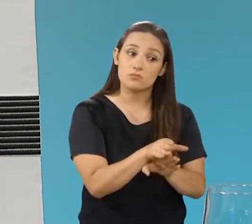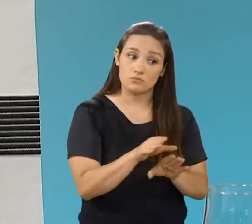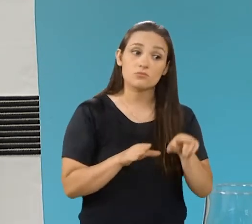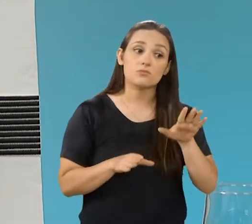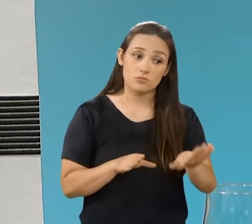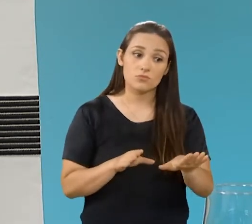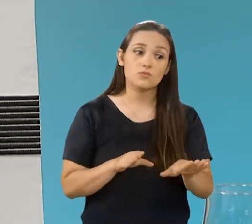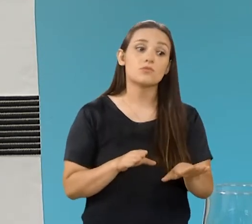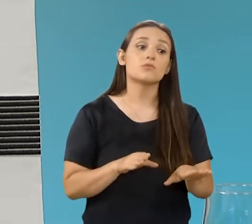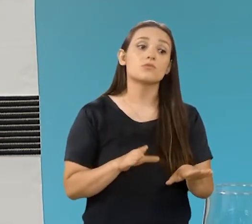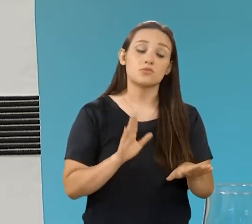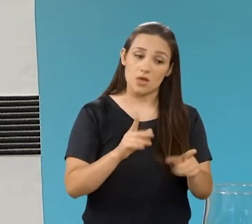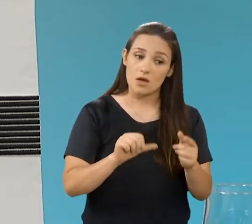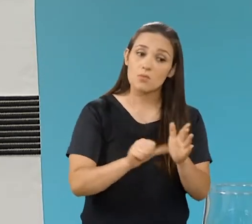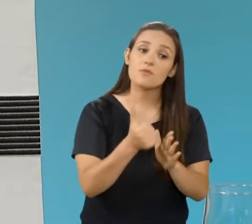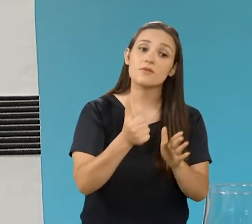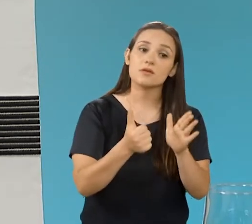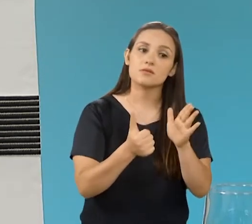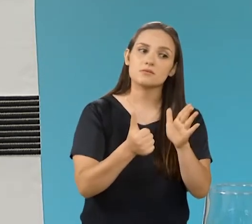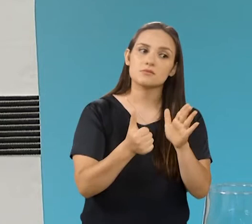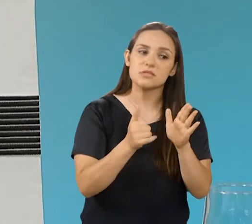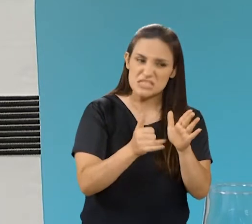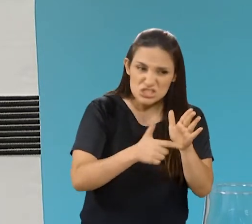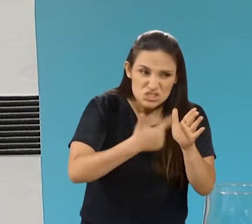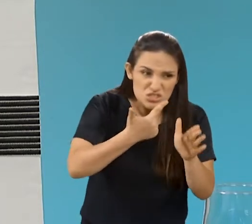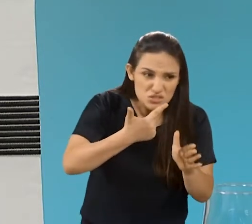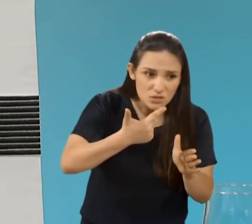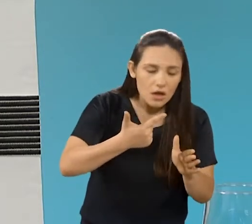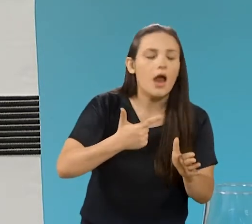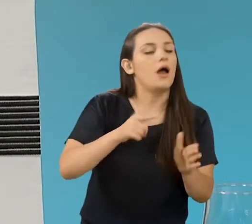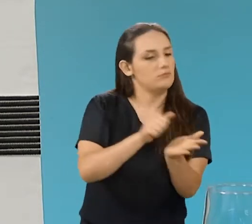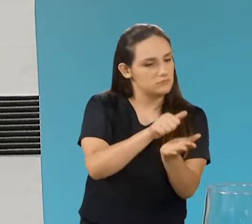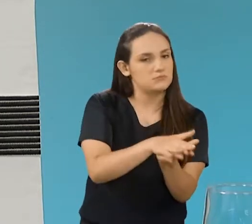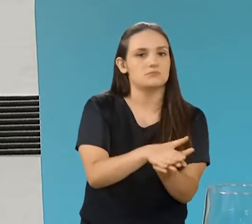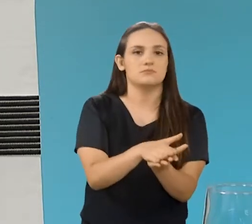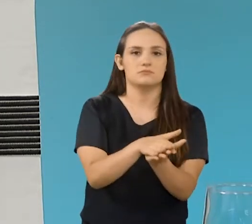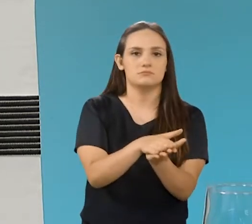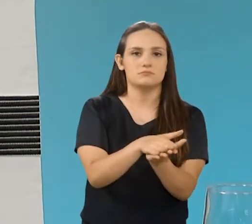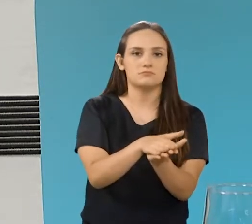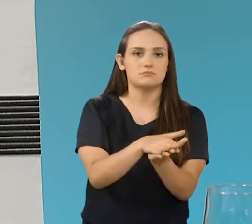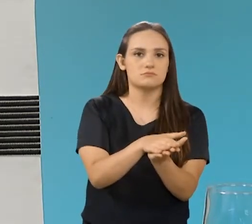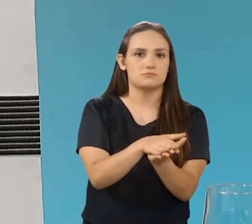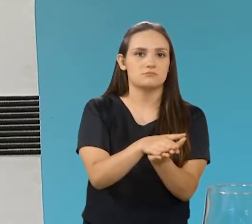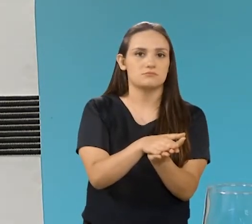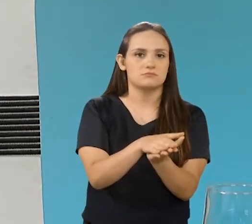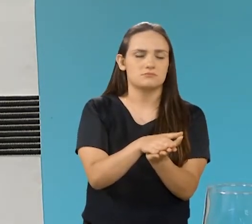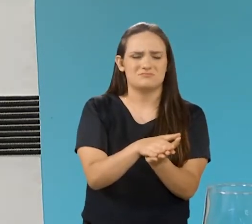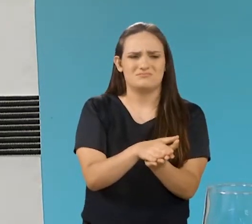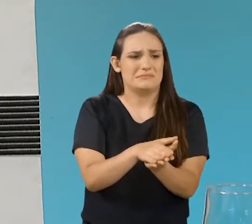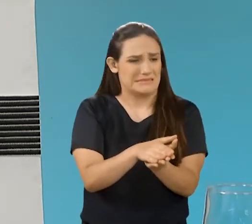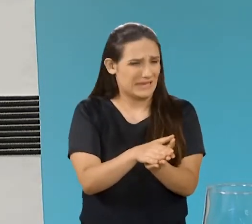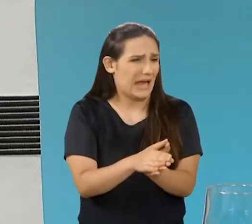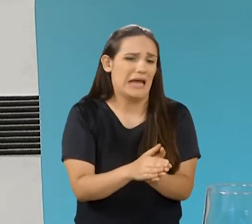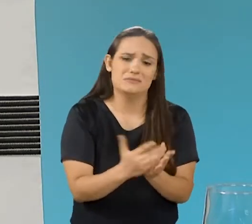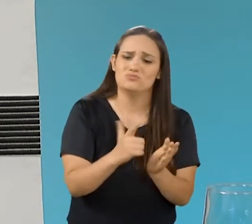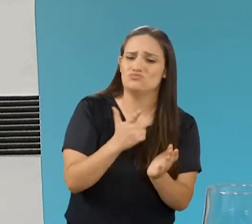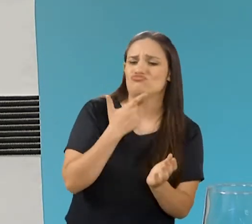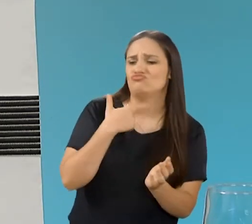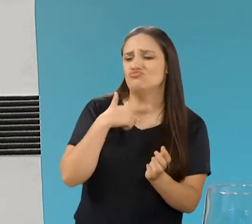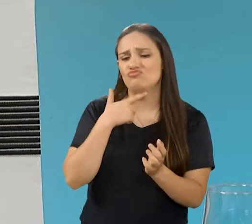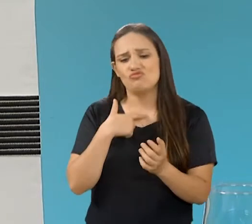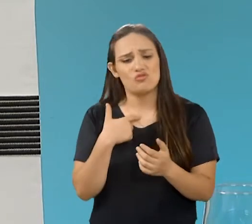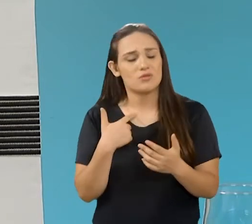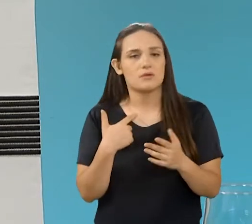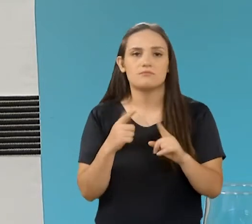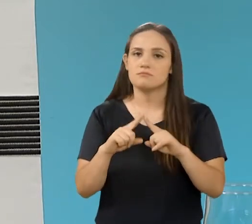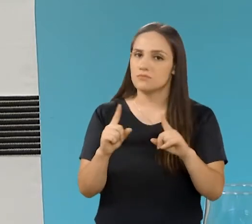sido feita novamente, estão sendo aplicadas multas. E essas pessoas, ainda que agiram de forma culposa, sem a